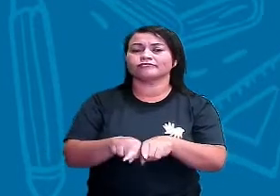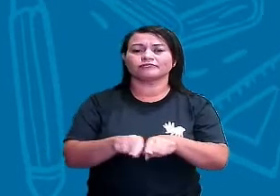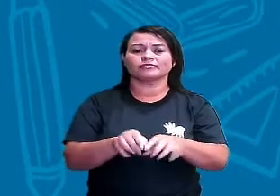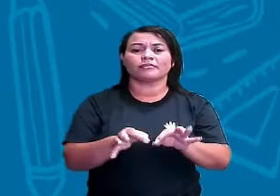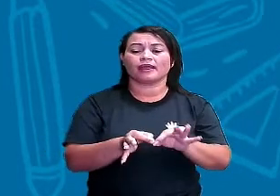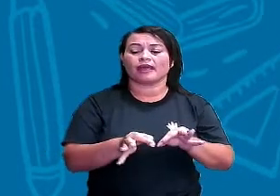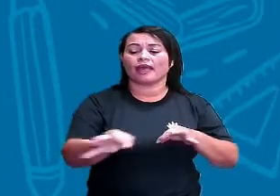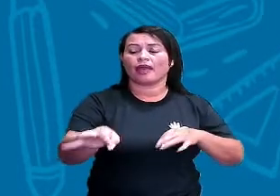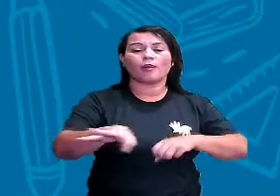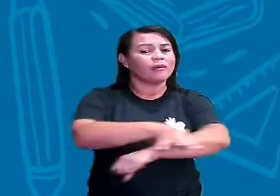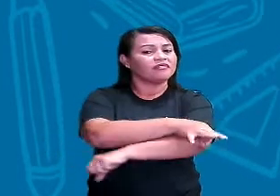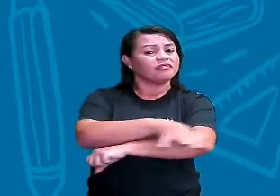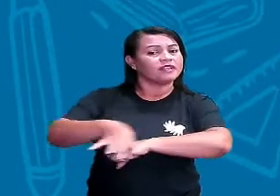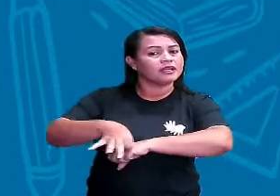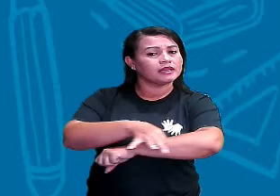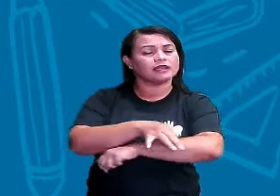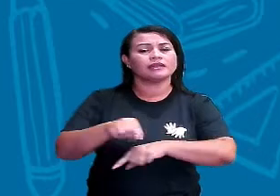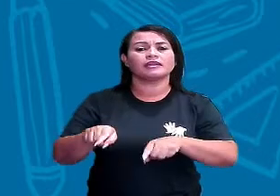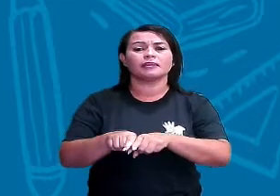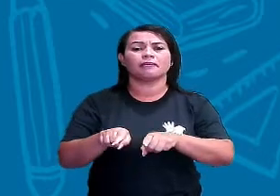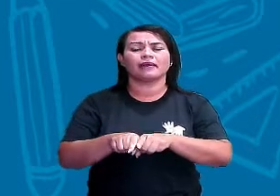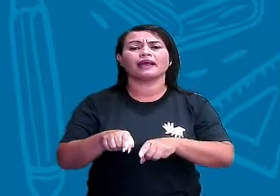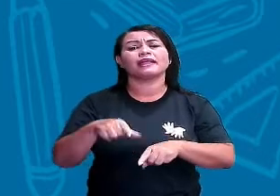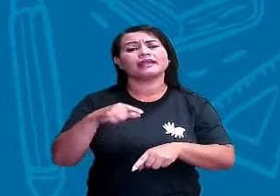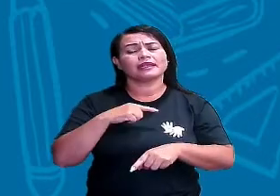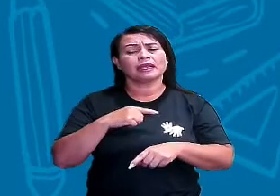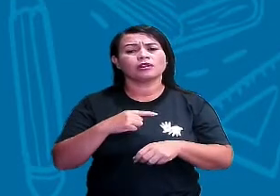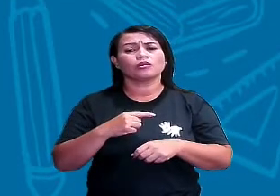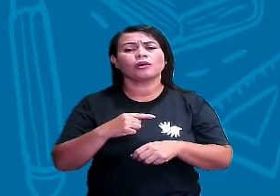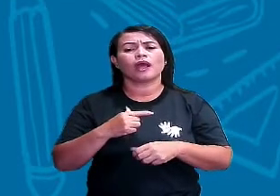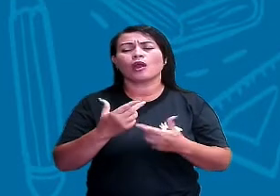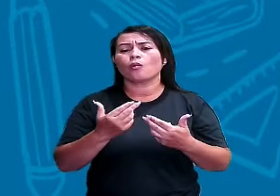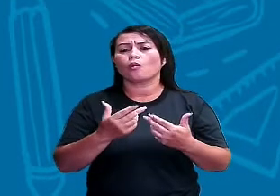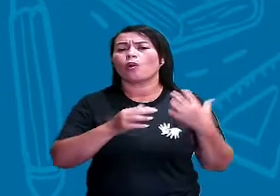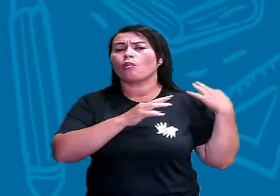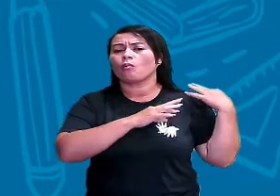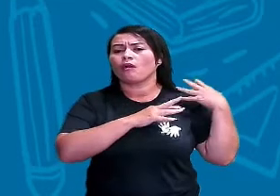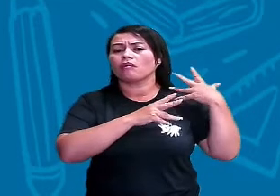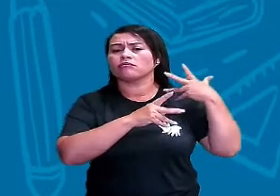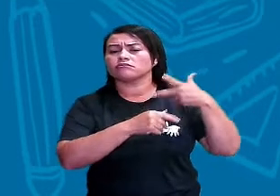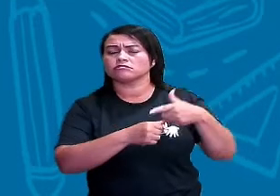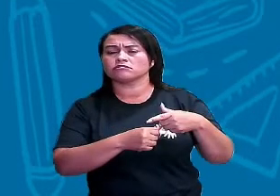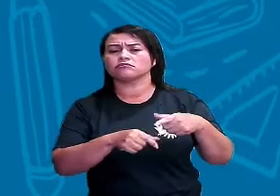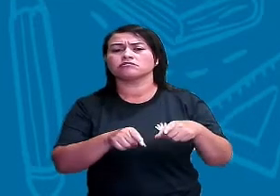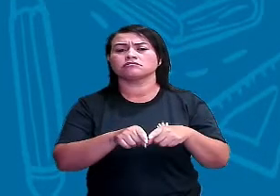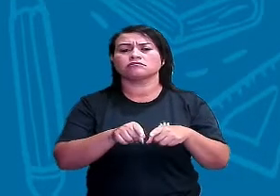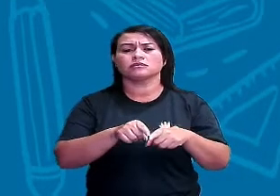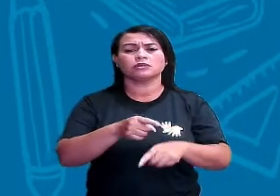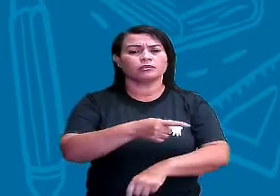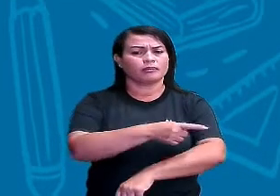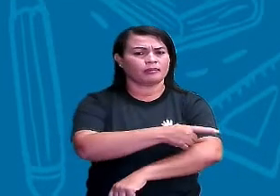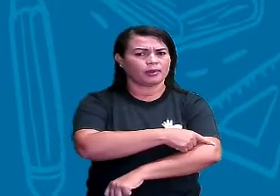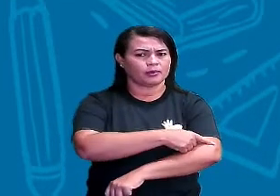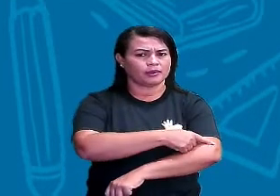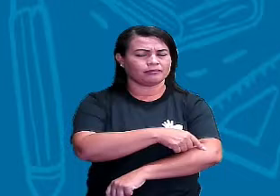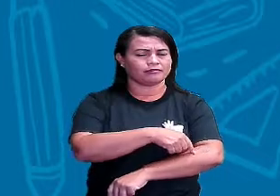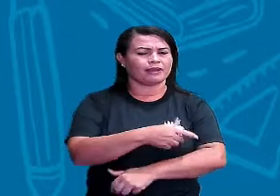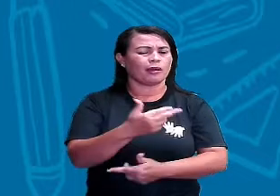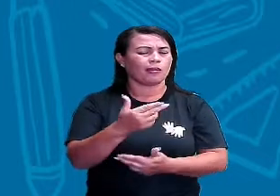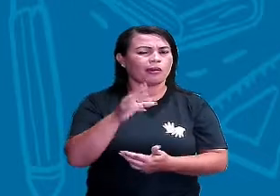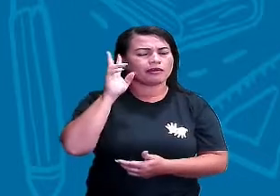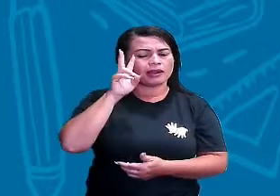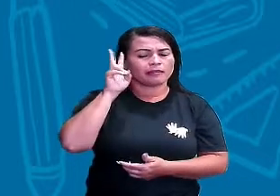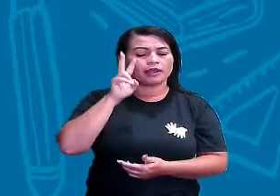etc. E aí, a nossa habilidade também é uma retomada de uma habilidade do primeiro ano, tá bom? Então, a nossa aula